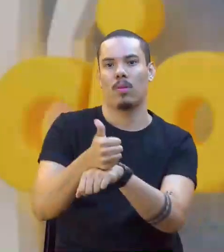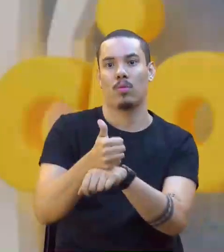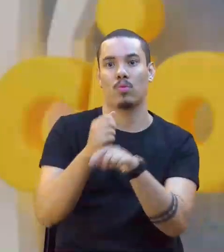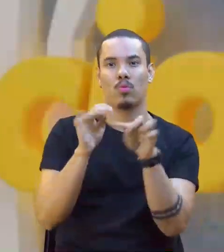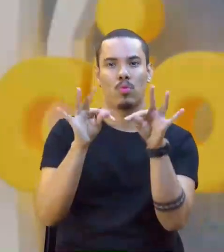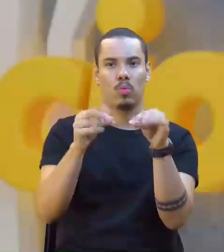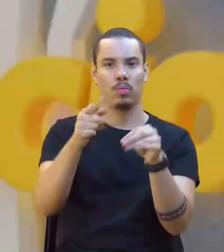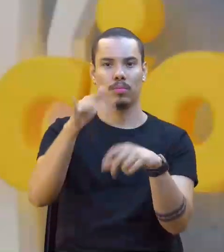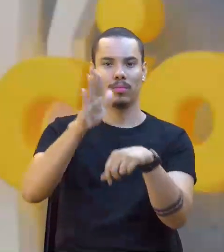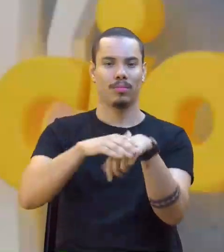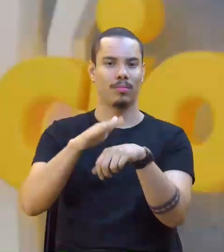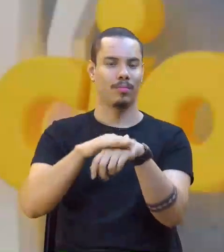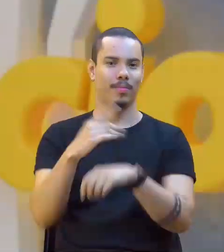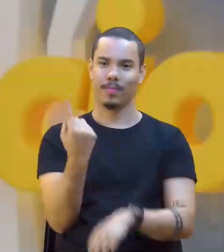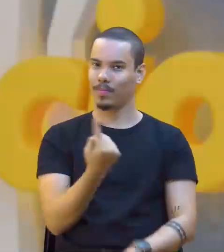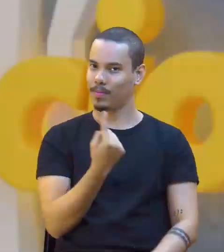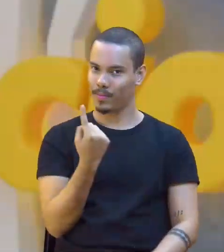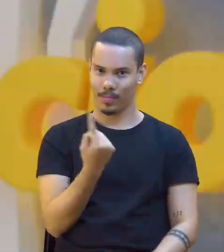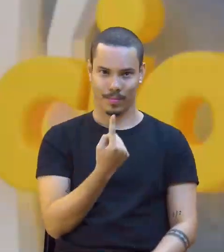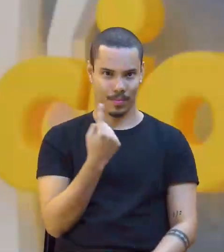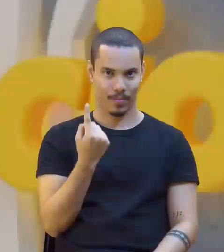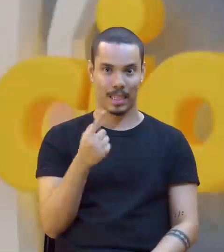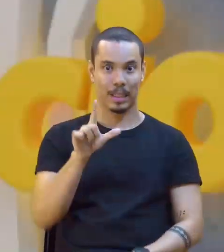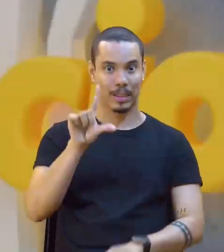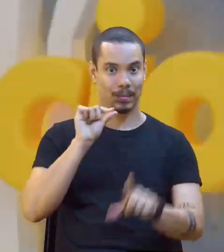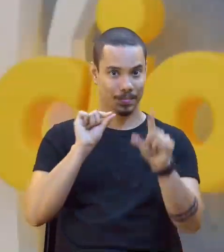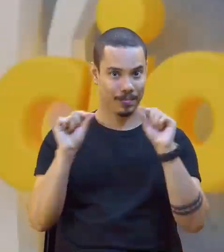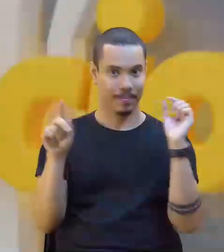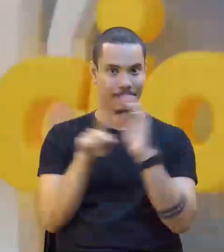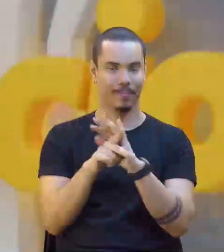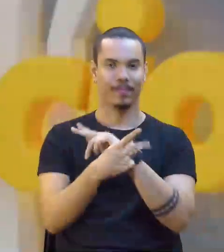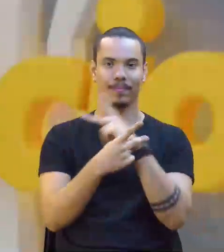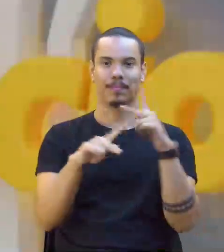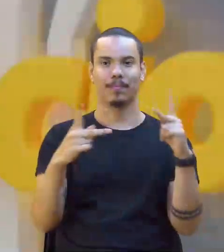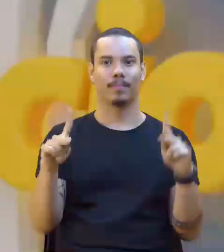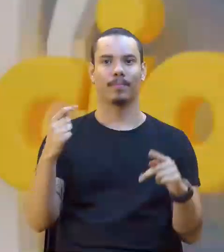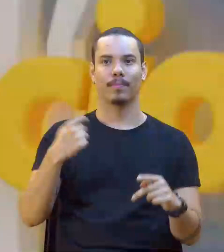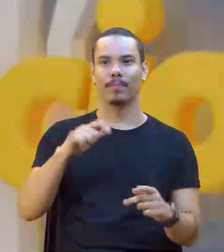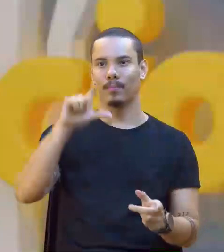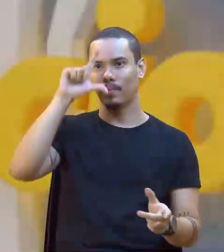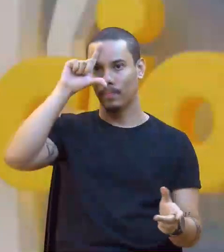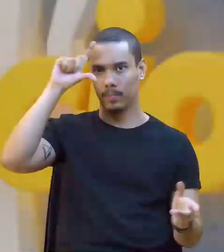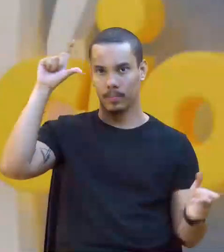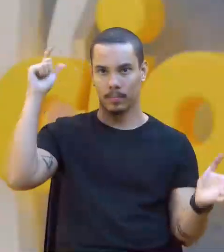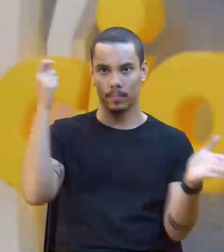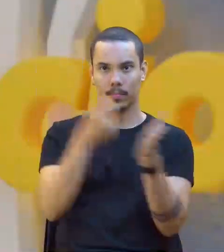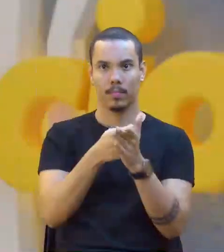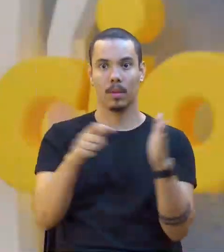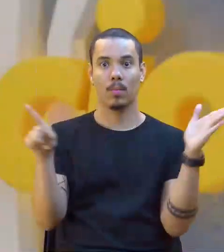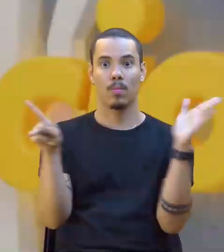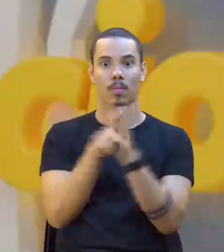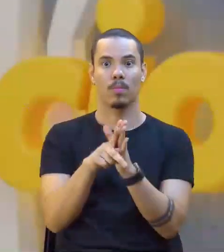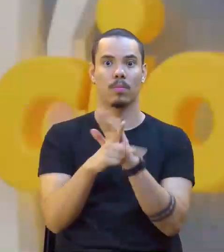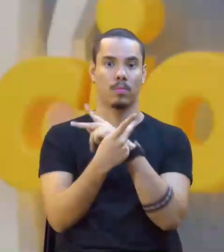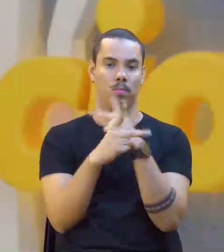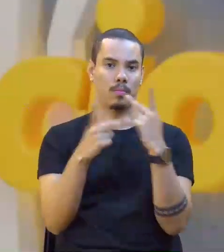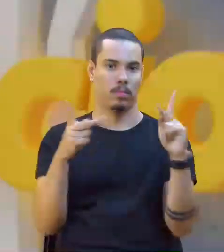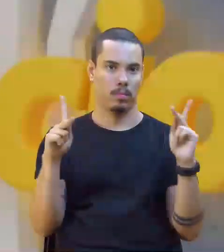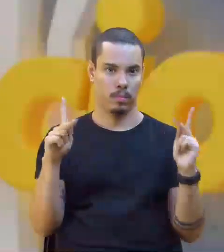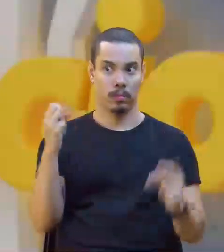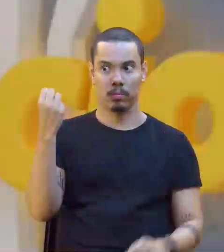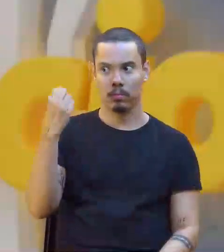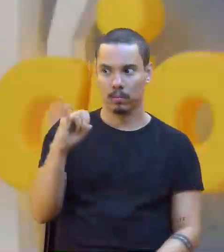caminhar sozinhos. Todas as escolhas de vocês vão ter que ser somente de vocês. Se quiserem fazer